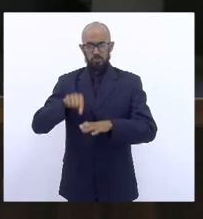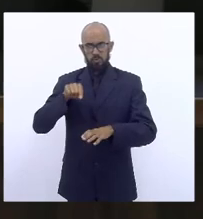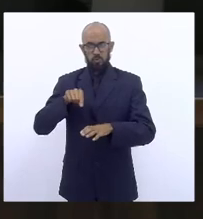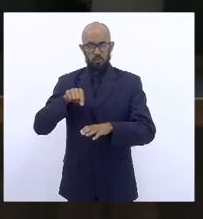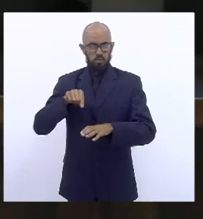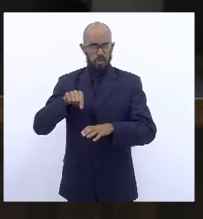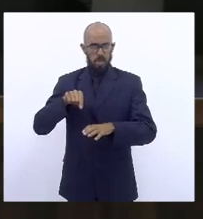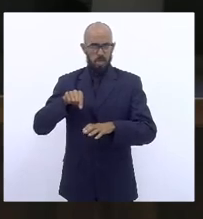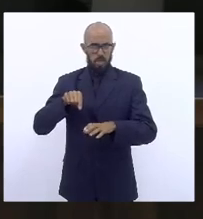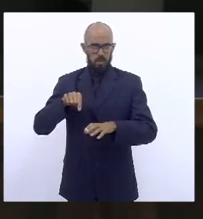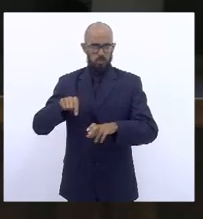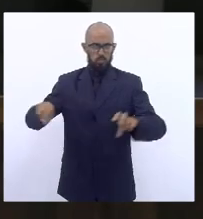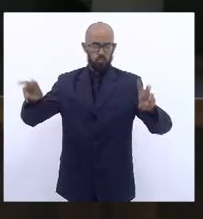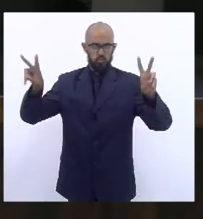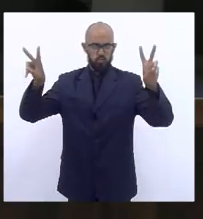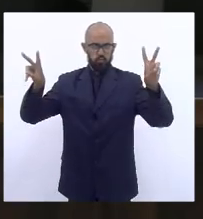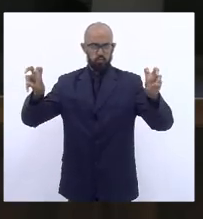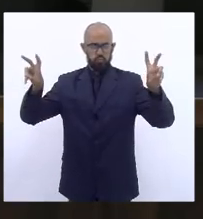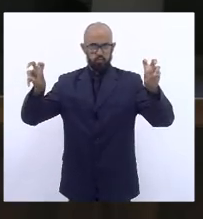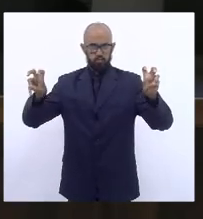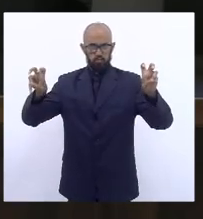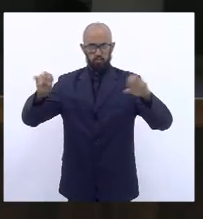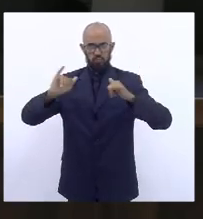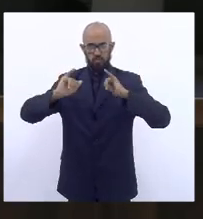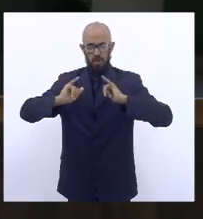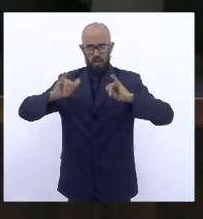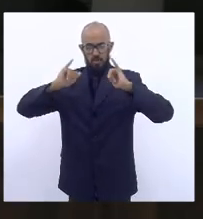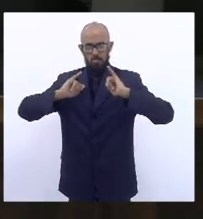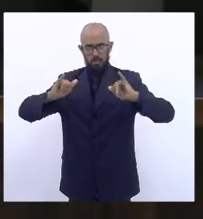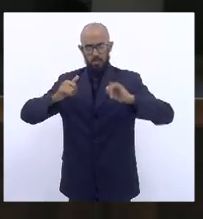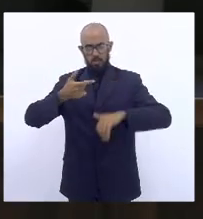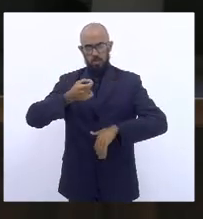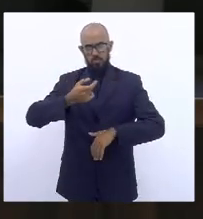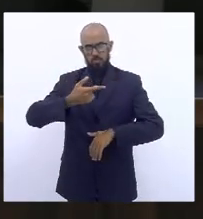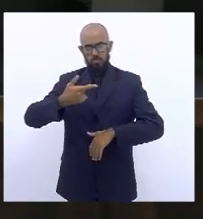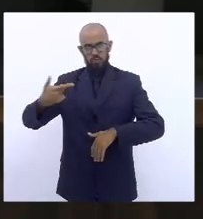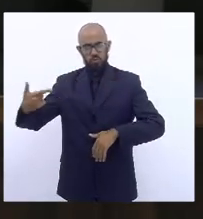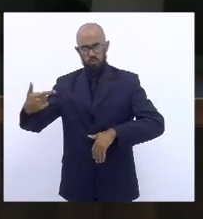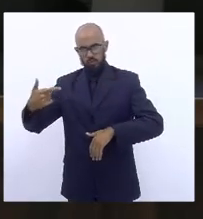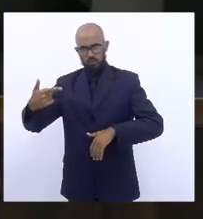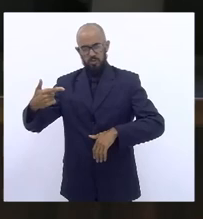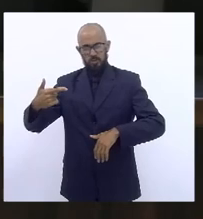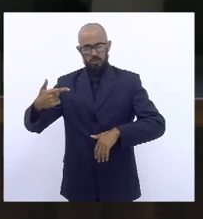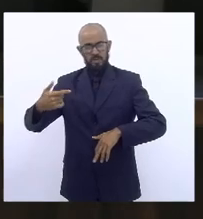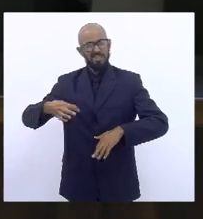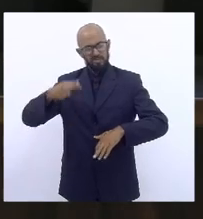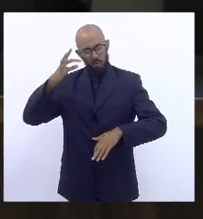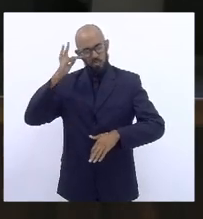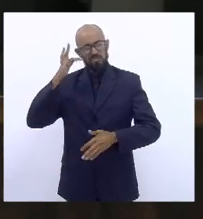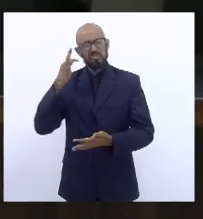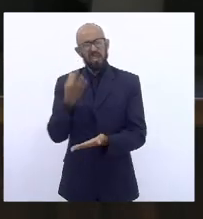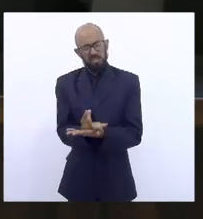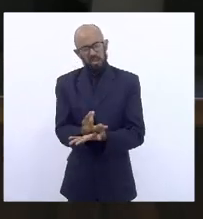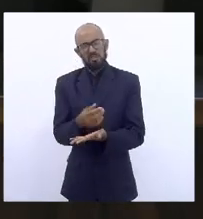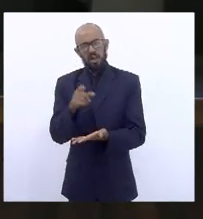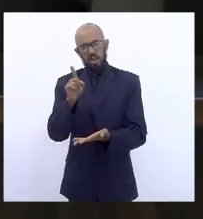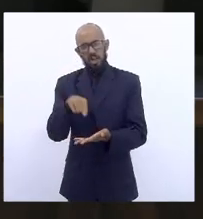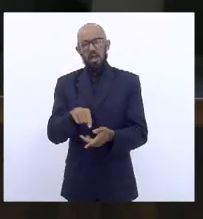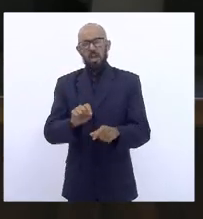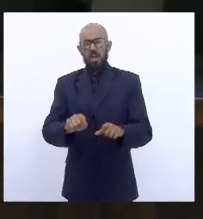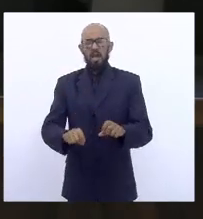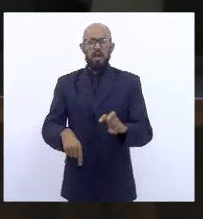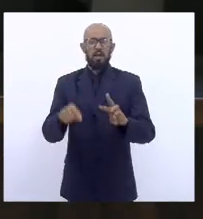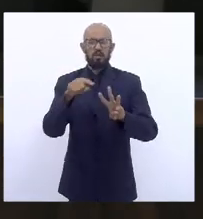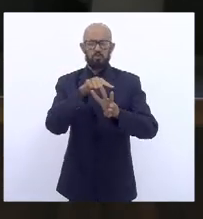um eixo, né, da campanha da fraternidade 2022, eu acho que esse eixo se encontra, se situa na